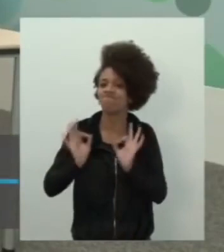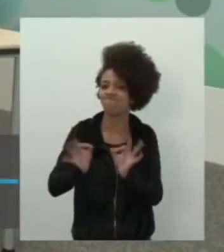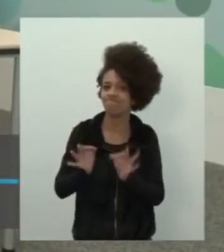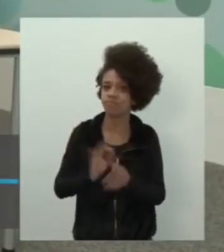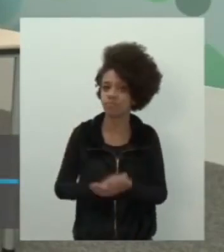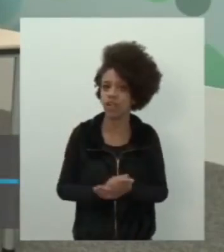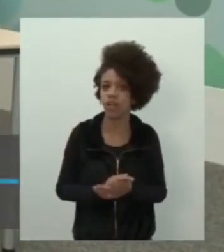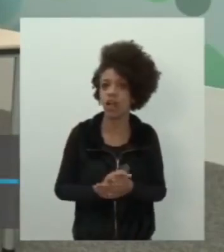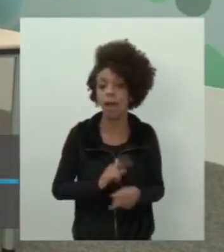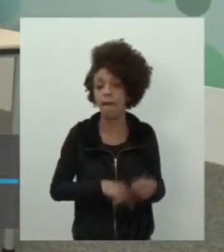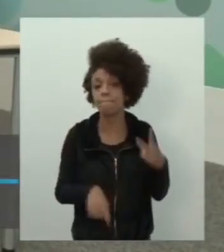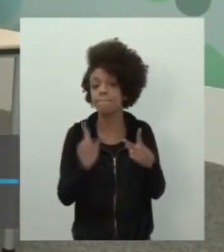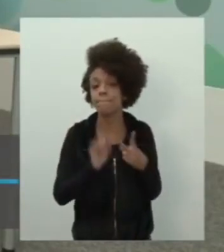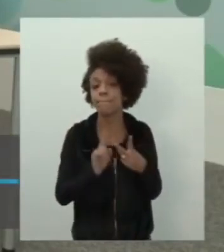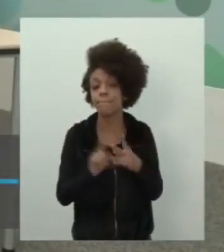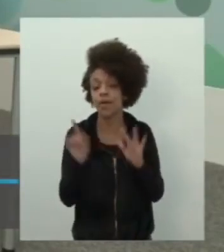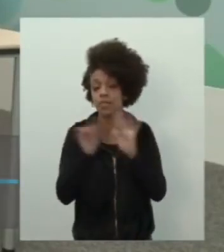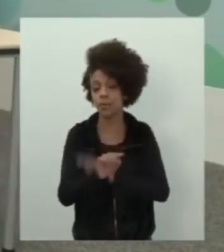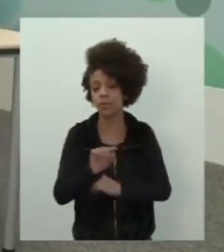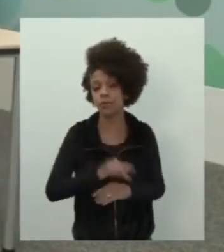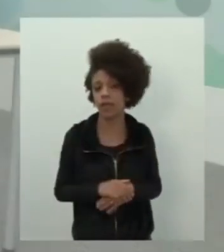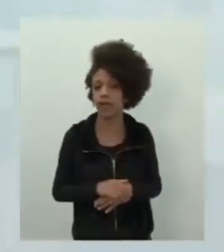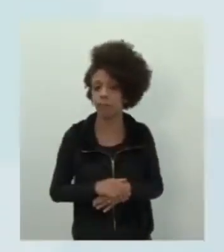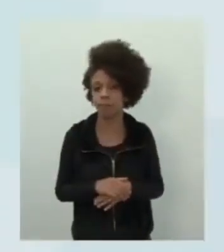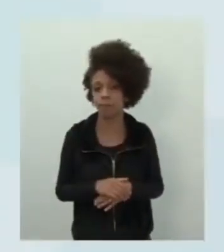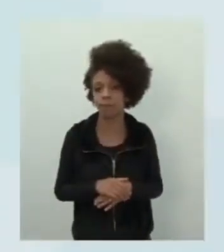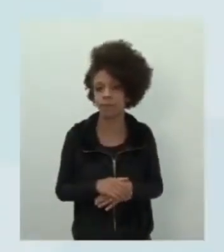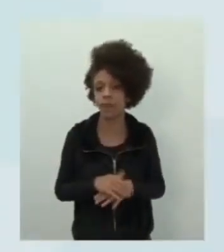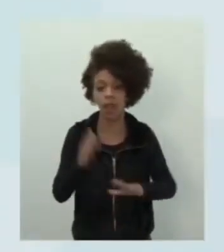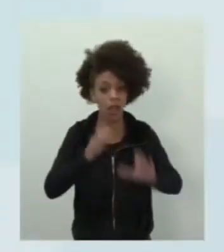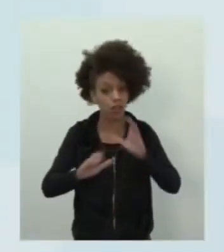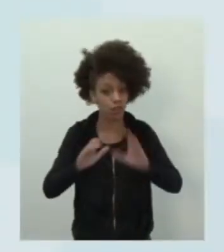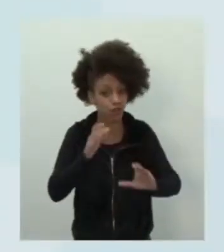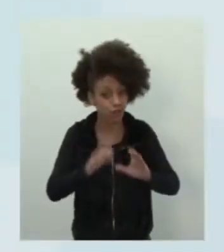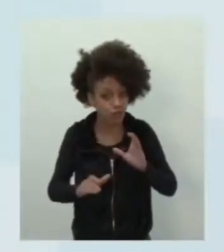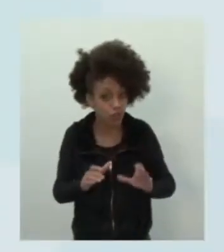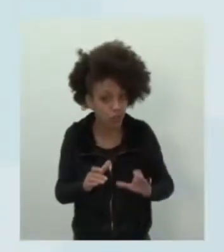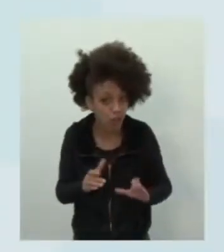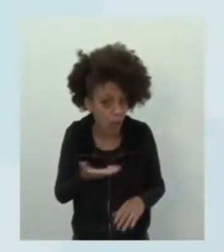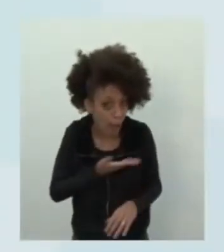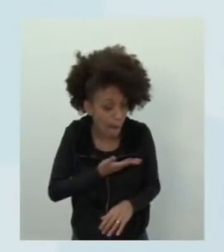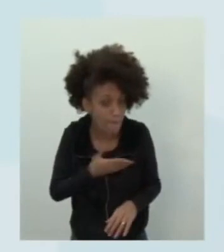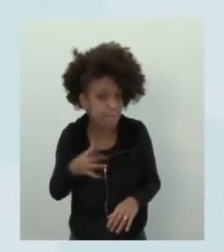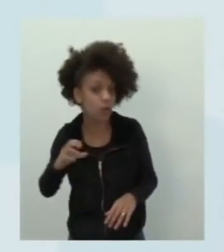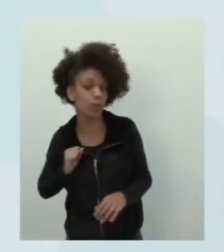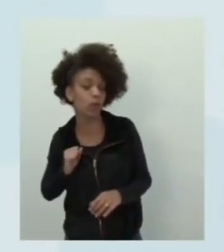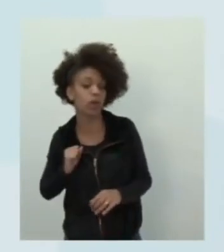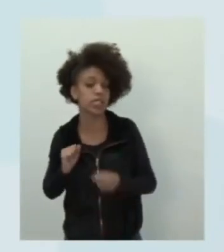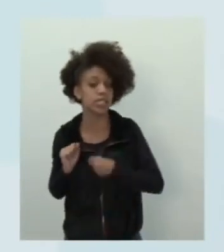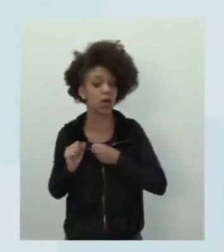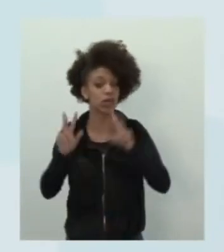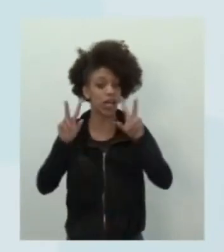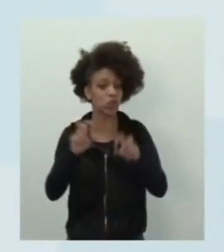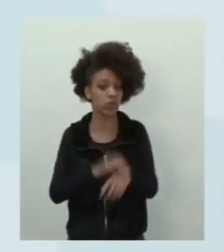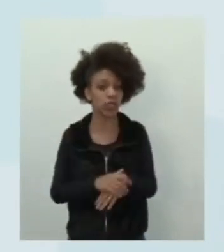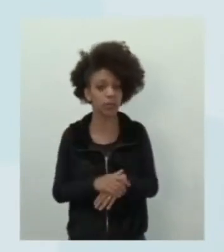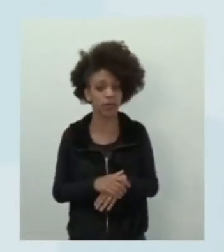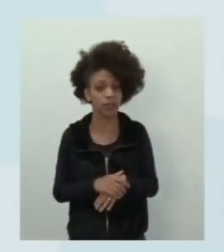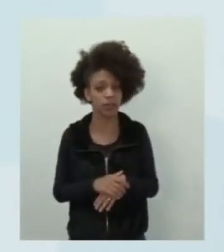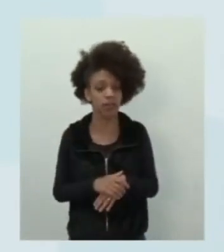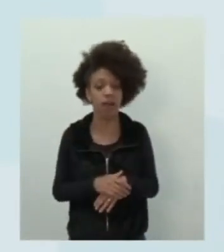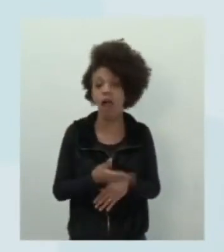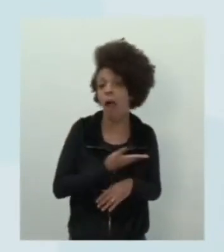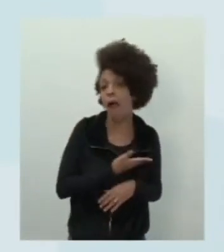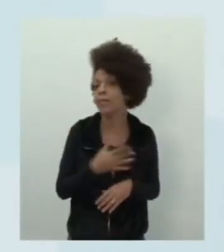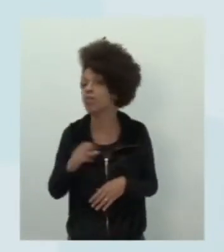Então, vamos para a próxima. A próxima, vamos lá então. Cantiga de amor ou de amigo? Assunto principal, saudade. Amor ou amigo? Amor ou amigo, gente. Amor